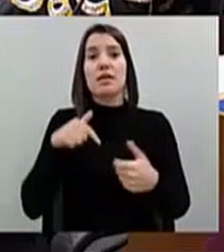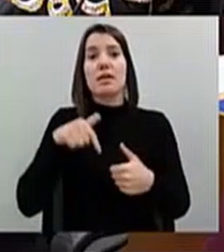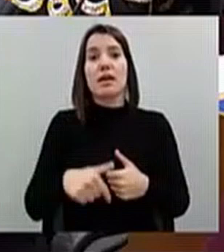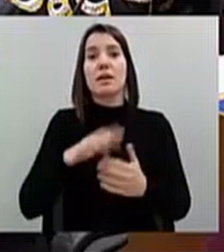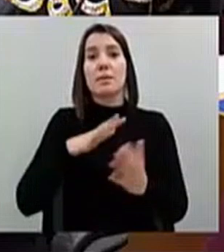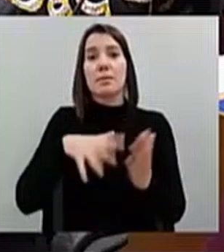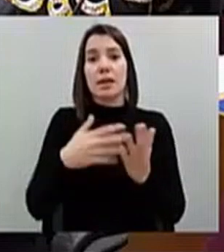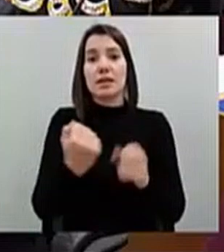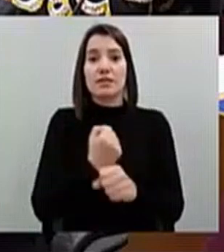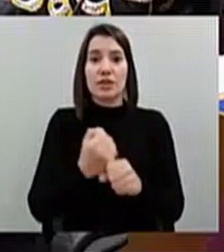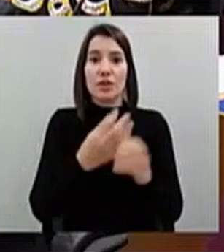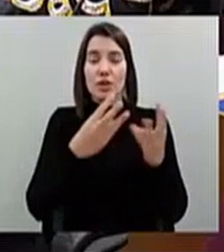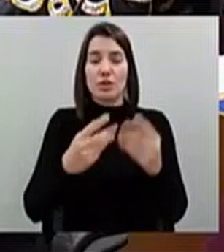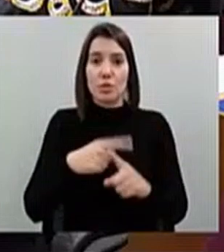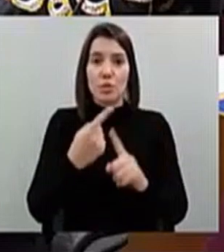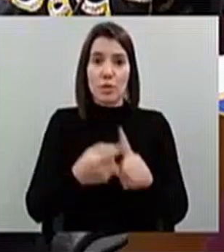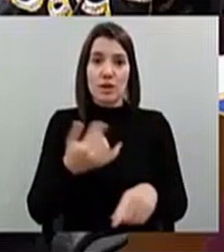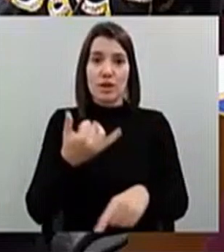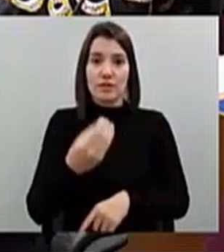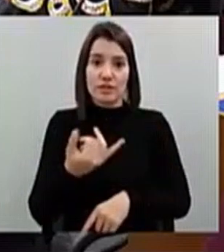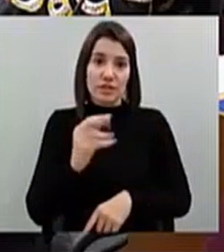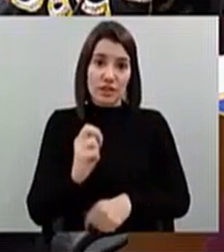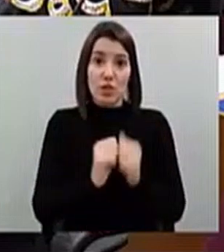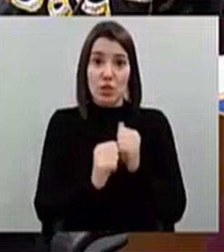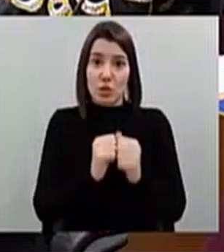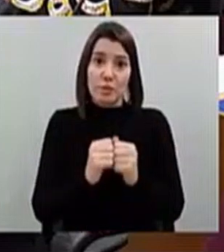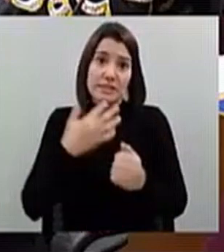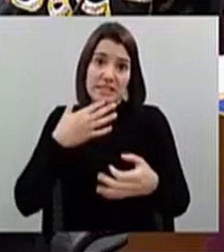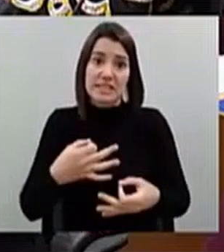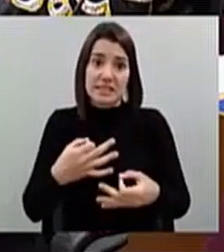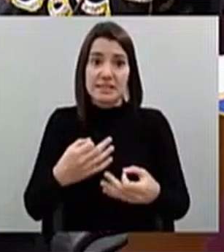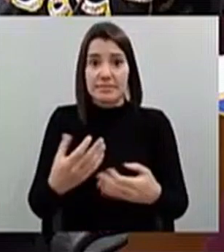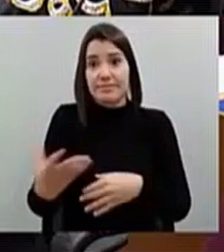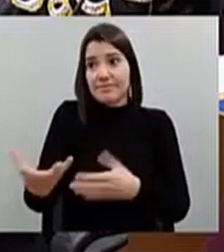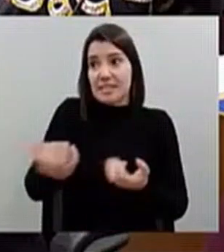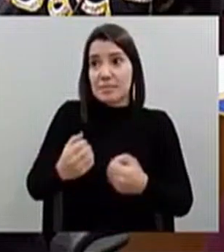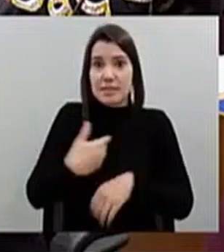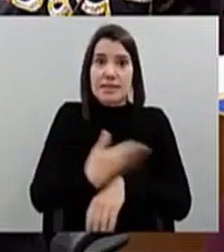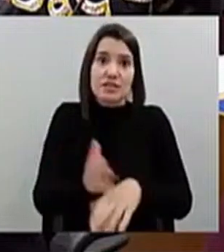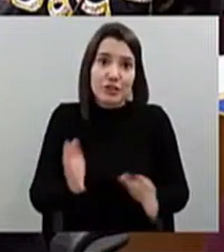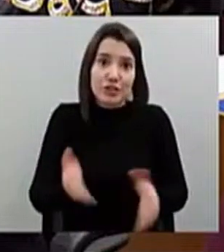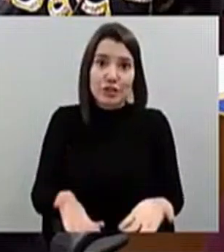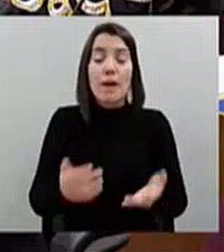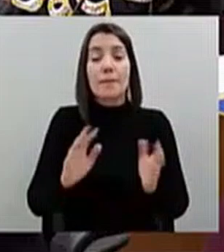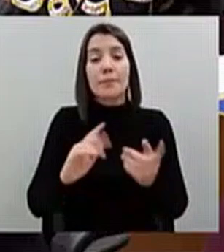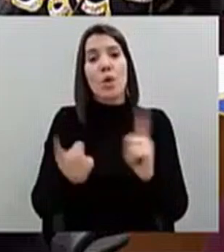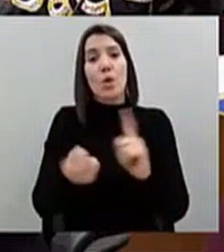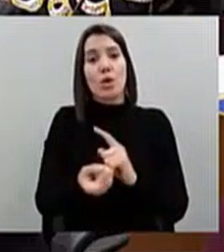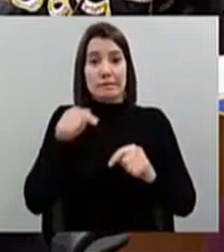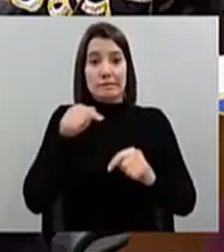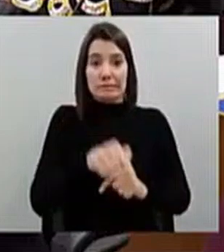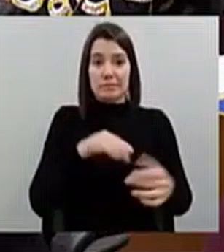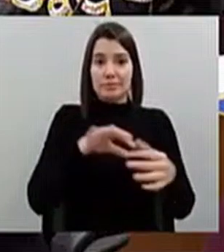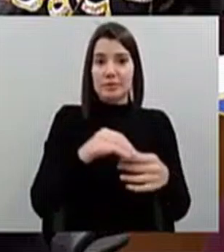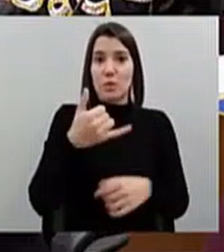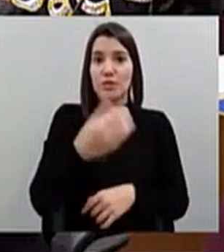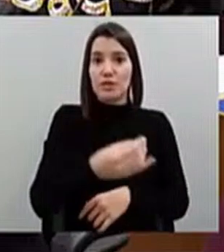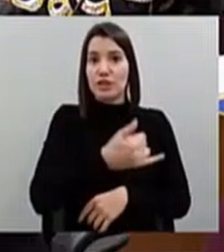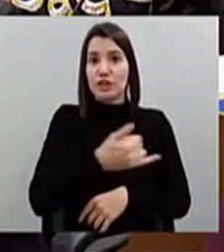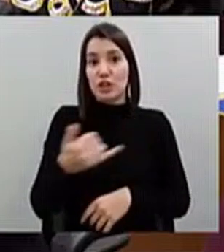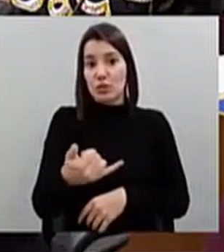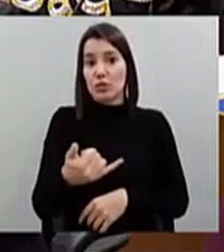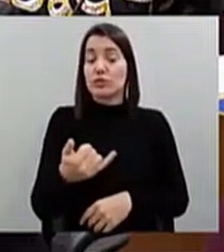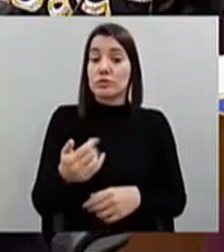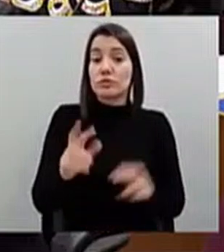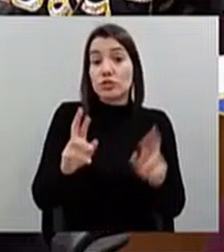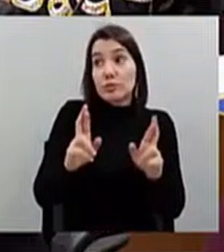2023, documentos que também já virão atrasados face ao que é desejável, mas que, ao contrário destes referentes a 2022, ainda virão, esperamos nós, se